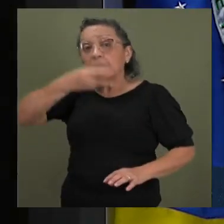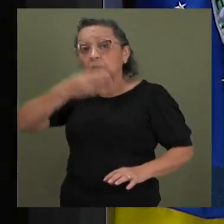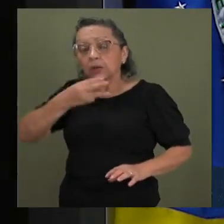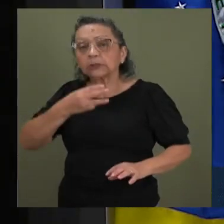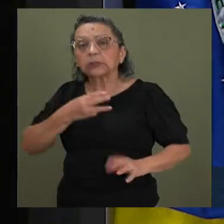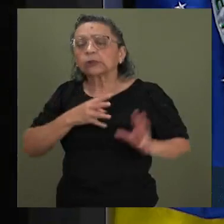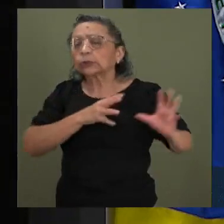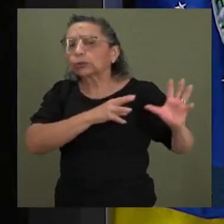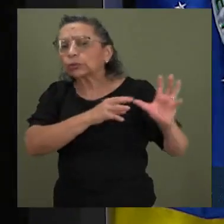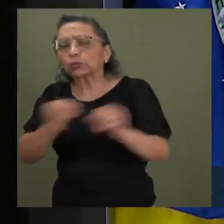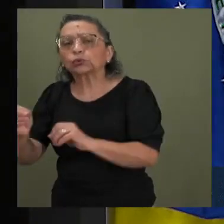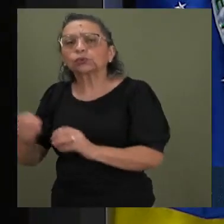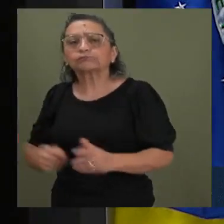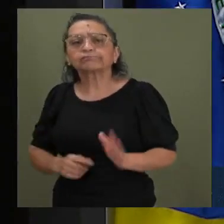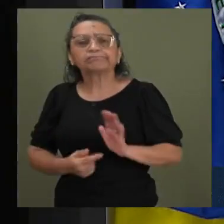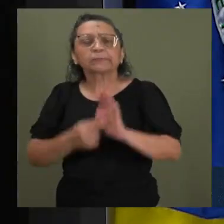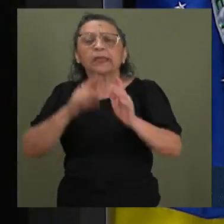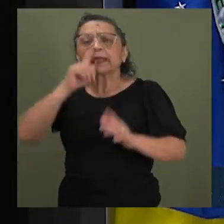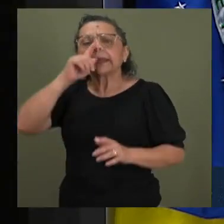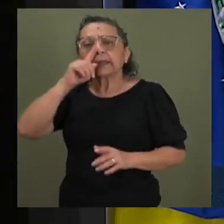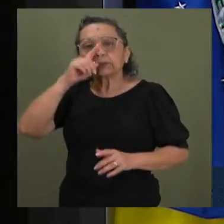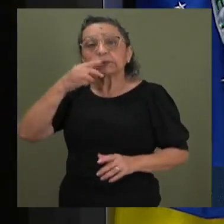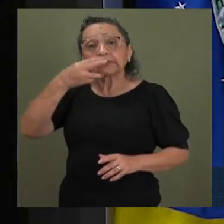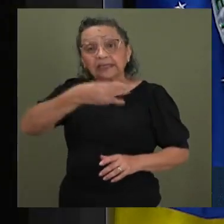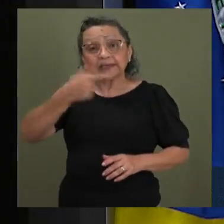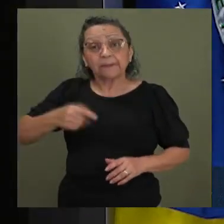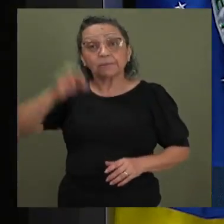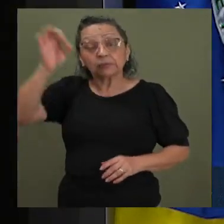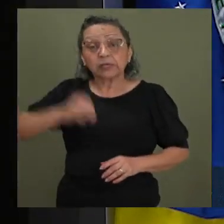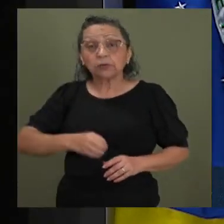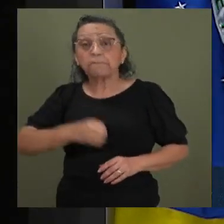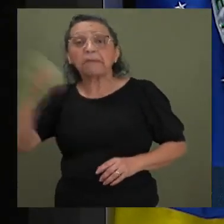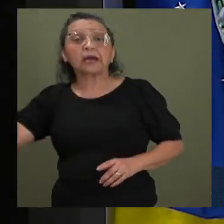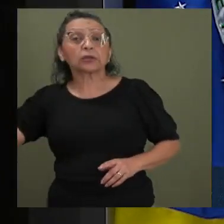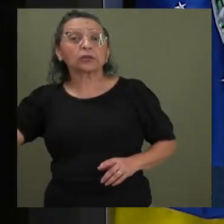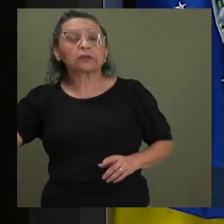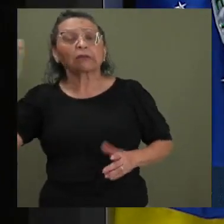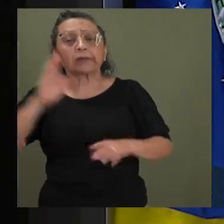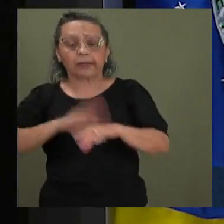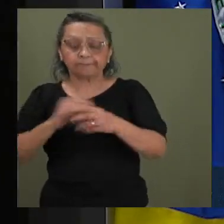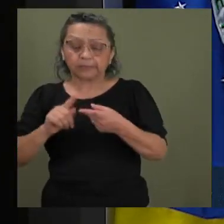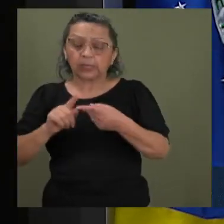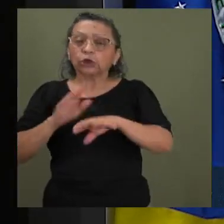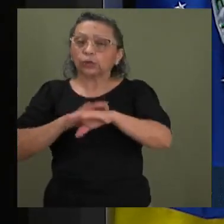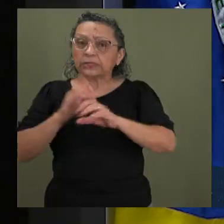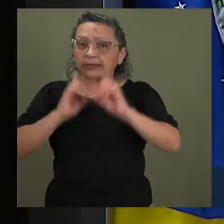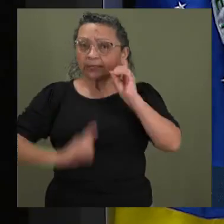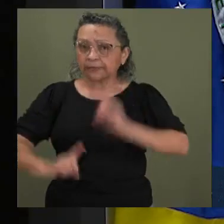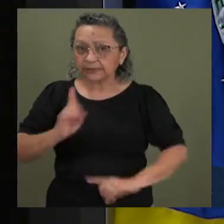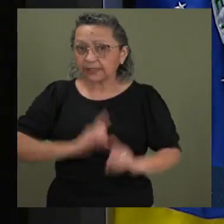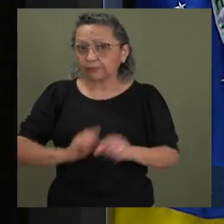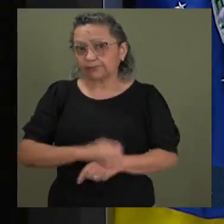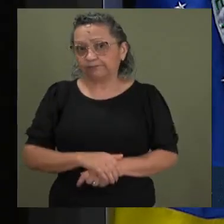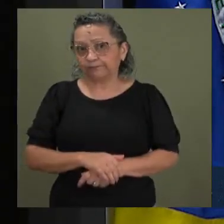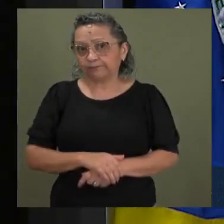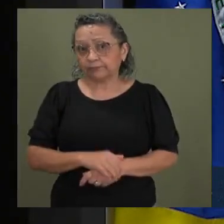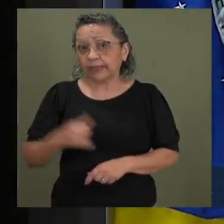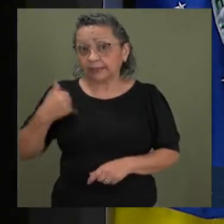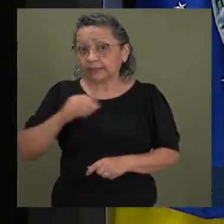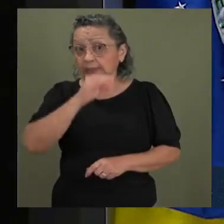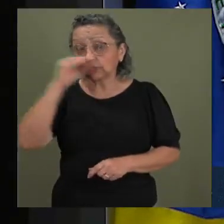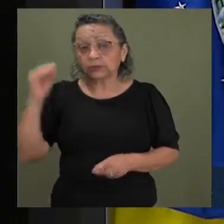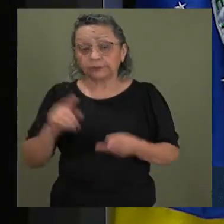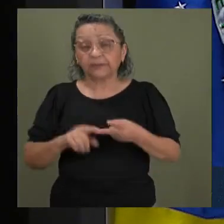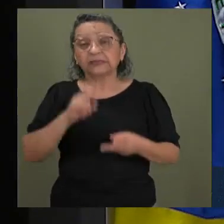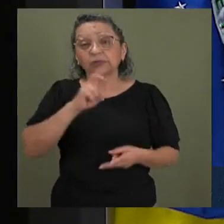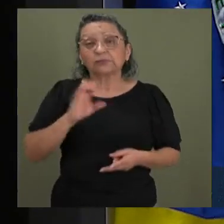apresentaram um risco 37% maior de desenvolver depressão na idade adulta.